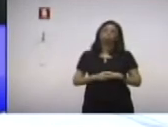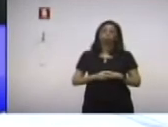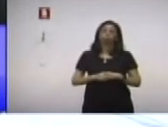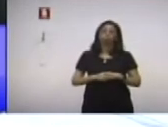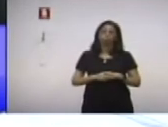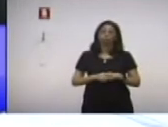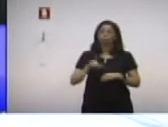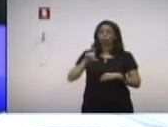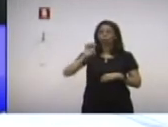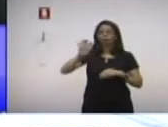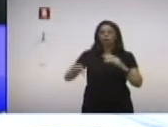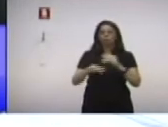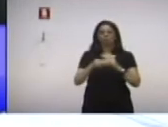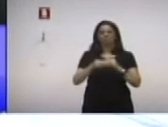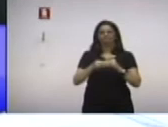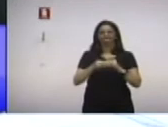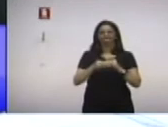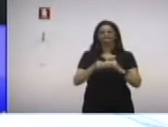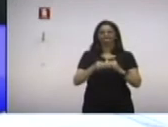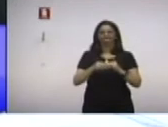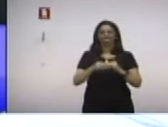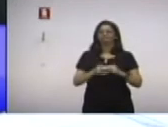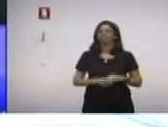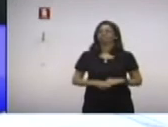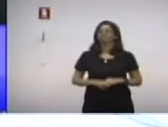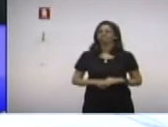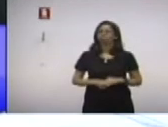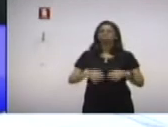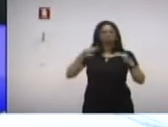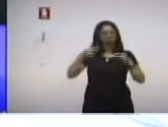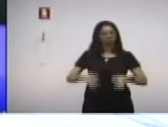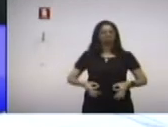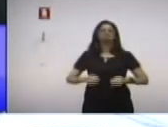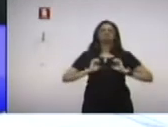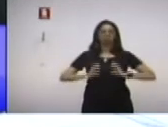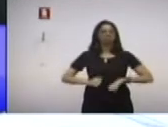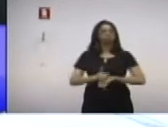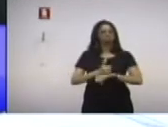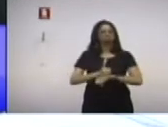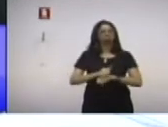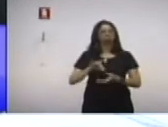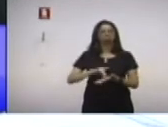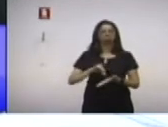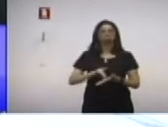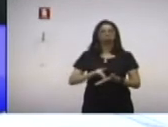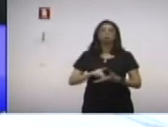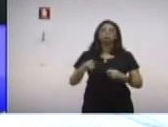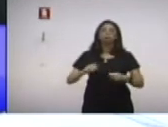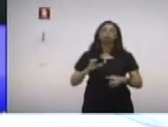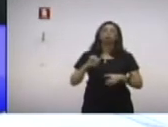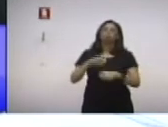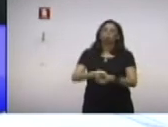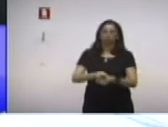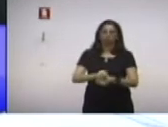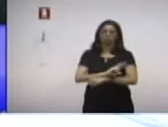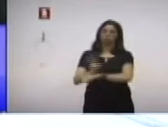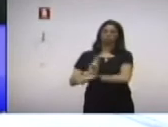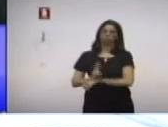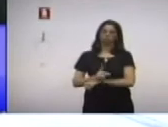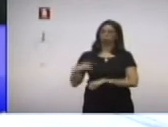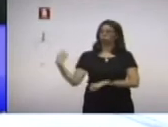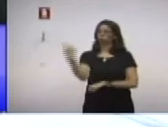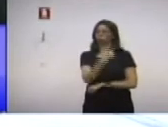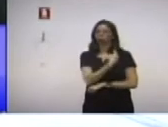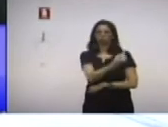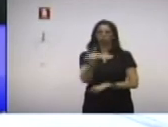foi fez as emendas com muita propriedade acho que o nosso dever aqui nessa casa é cobrar e fiscalizar